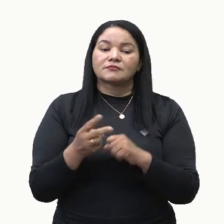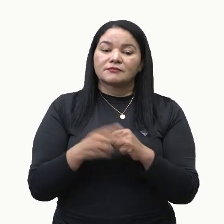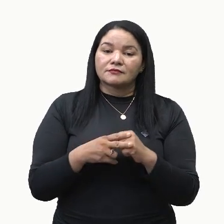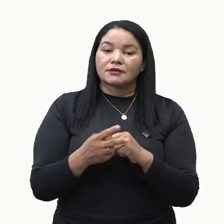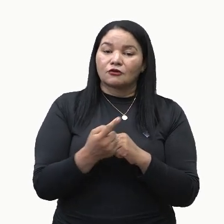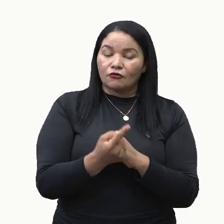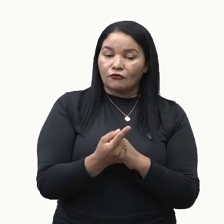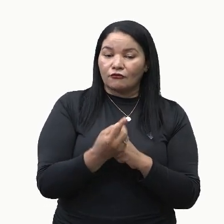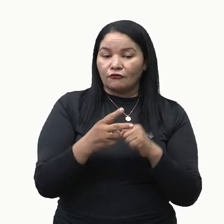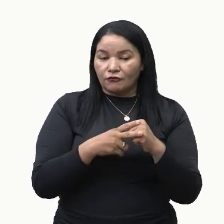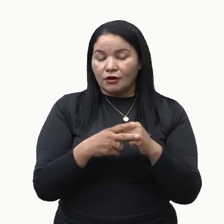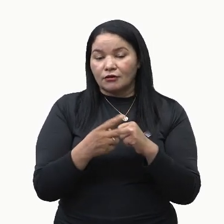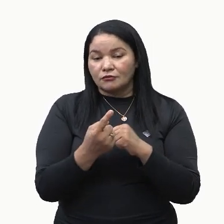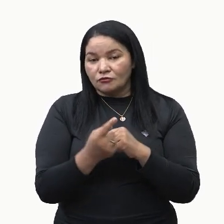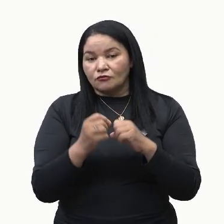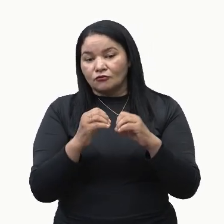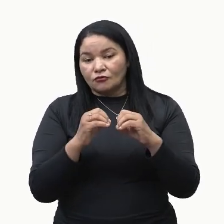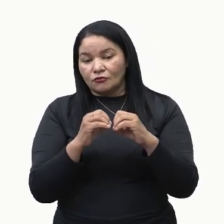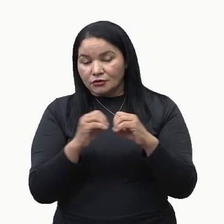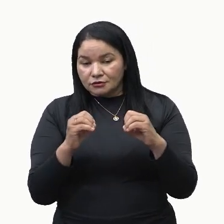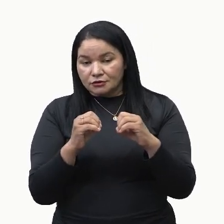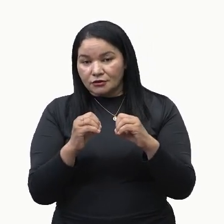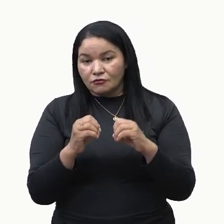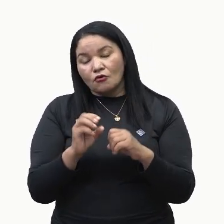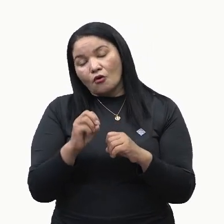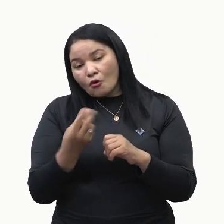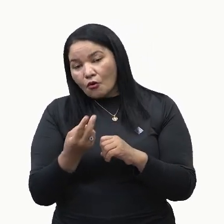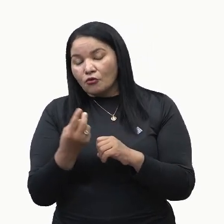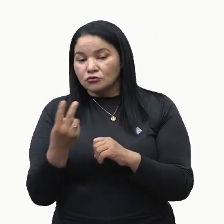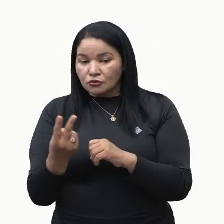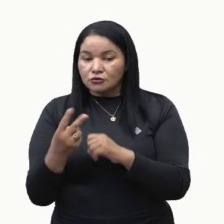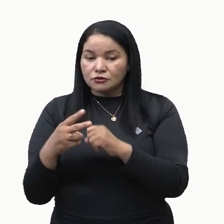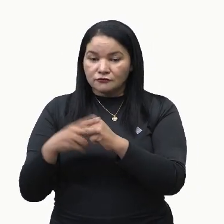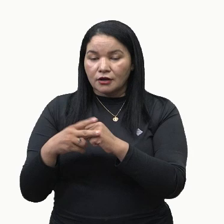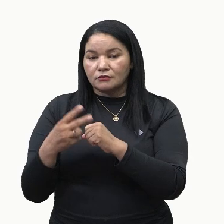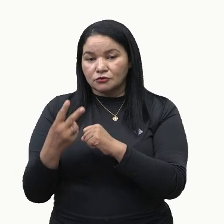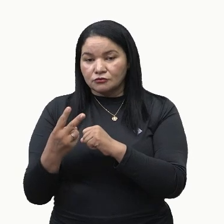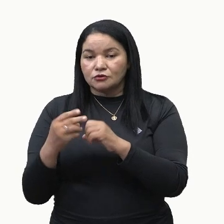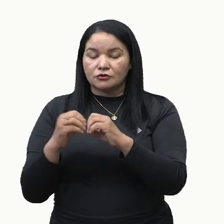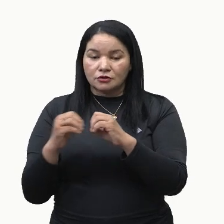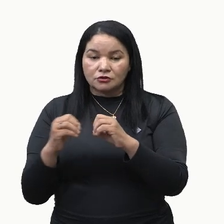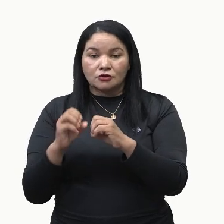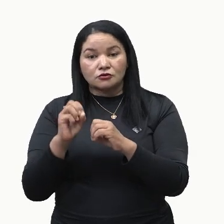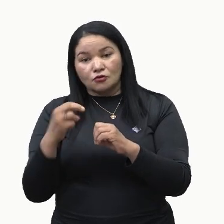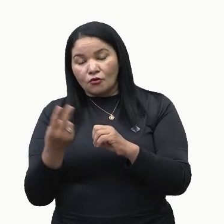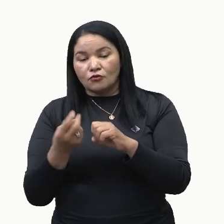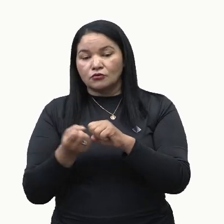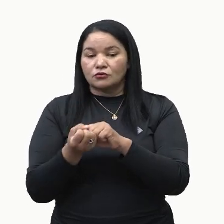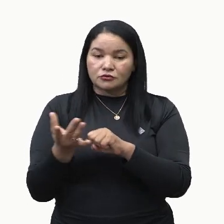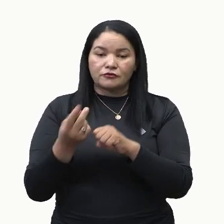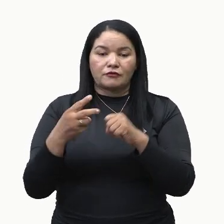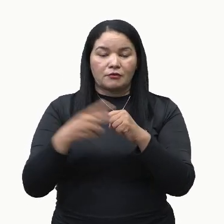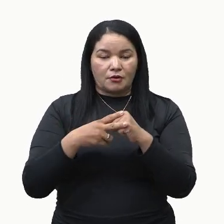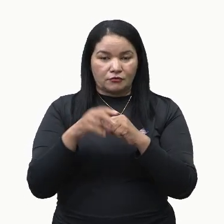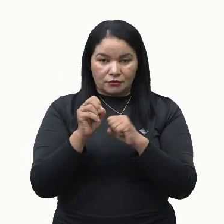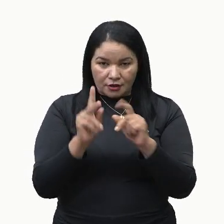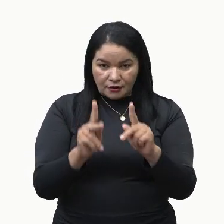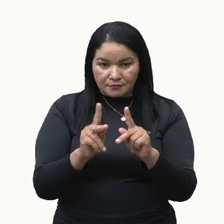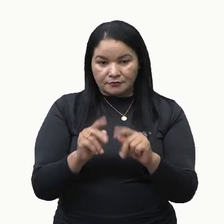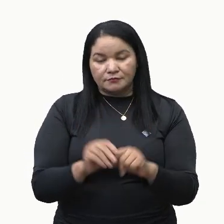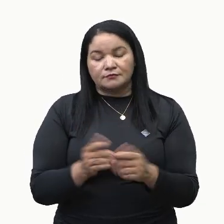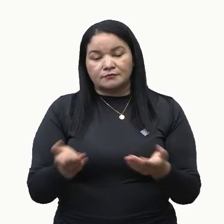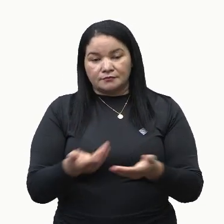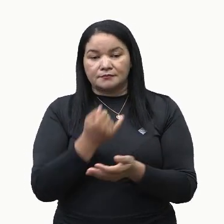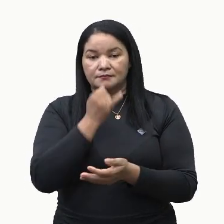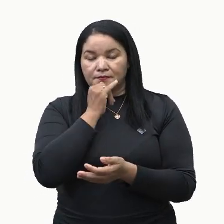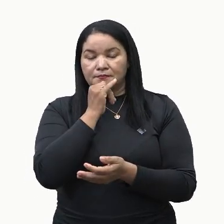uma oração, dois verbos, duas orações ou locuções verbais, ok? Muito bem. Então, vamos observar aqui o exemplo que nós trouxemos para